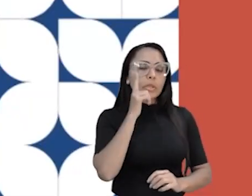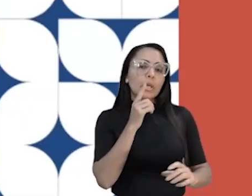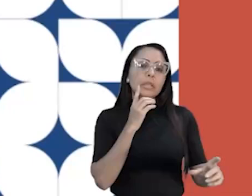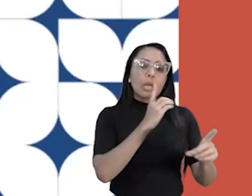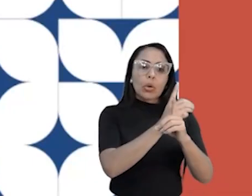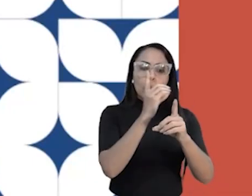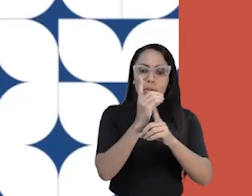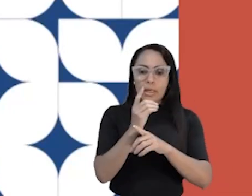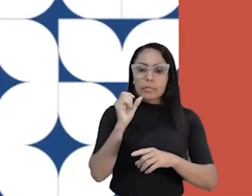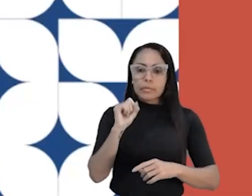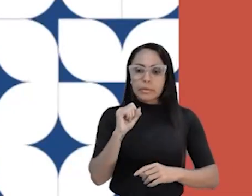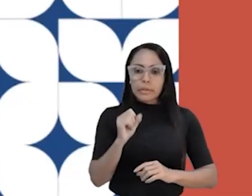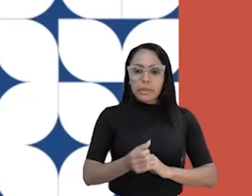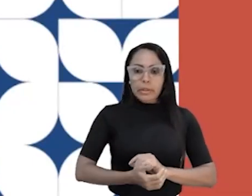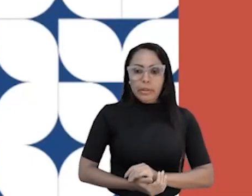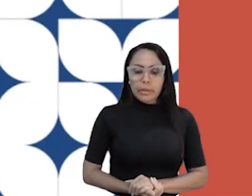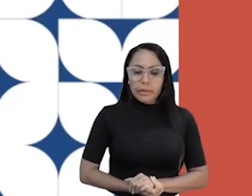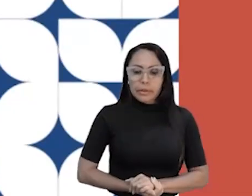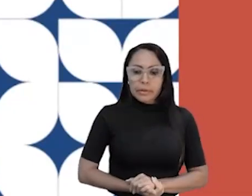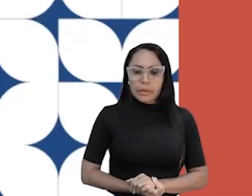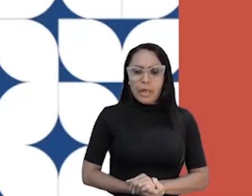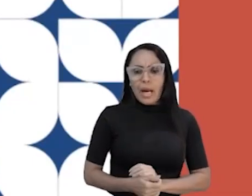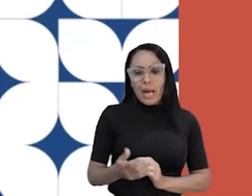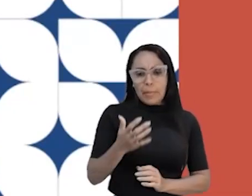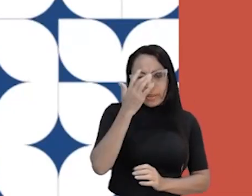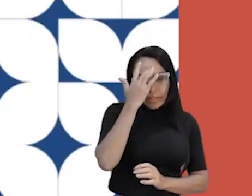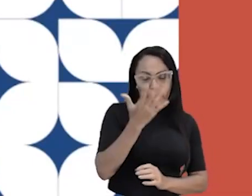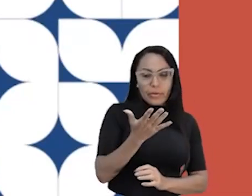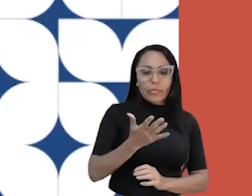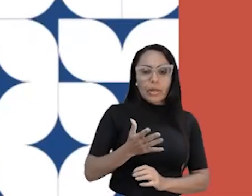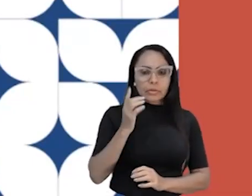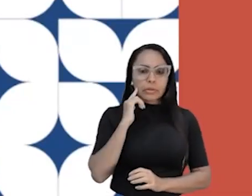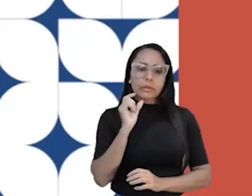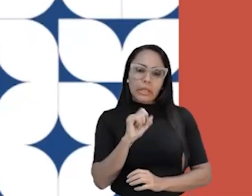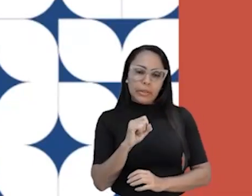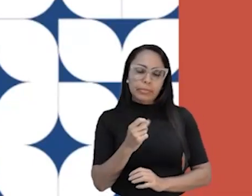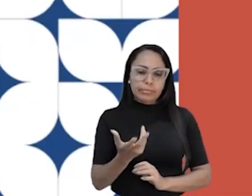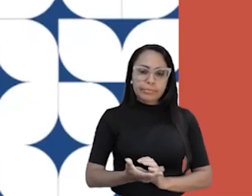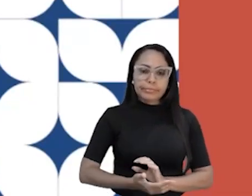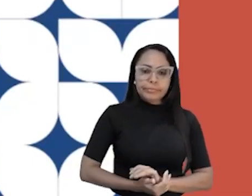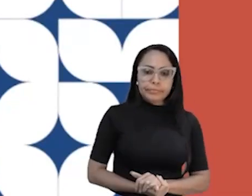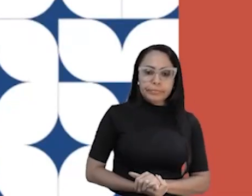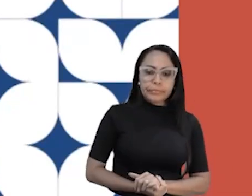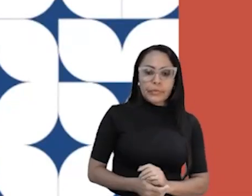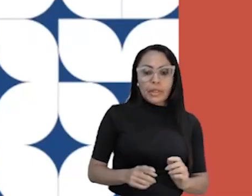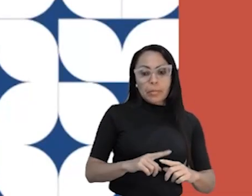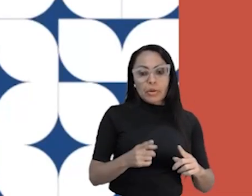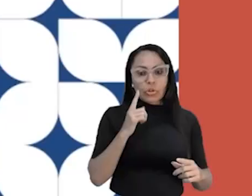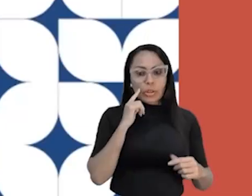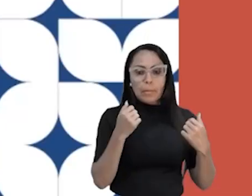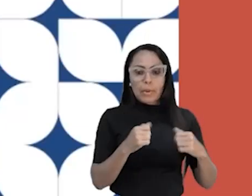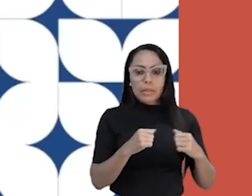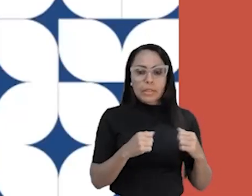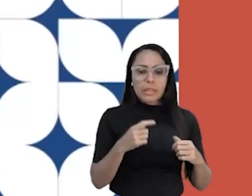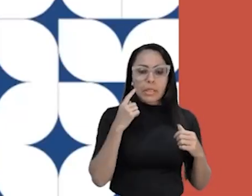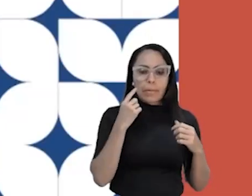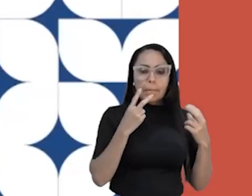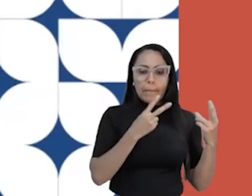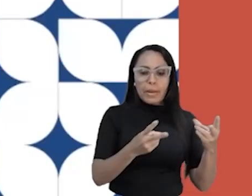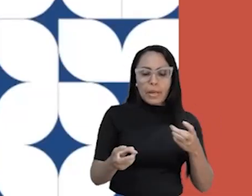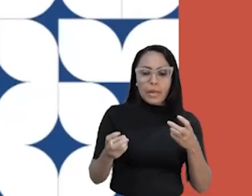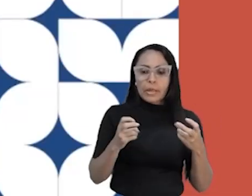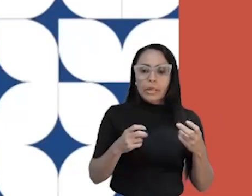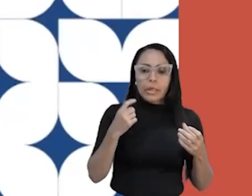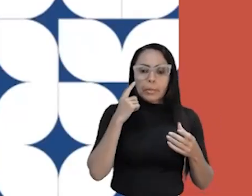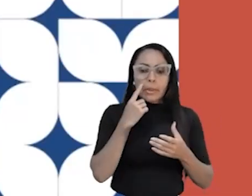encontrar o módulo. Nesse, professora, mas nesse aí é fácil, a cerâmica e tal, eu sei. Mas a gente tem que identificar a forma que ele vai gerar.